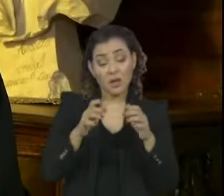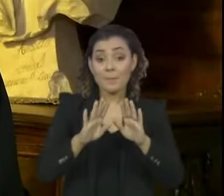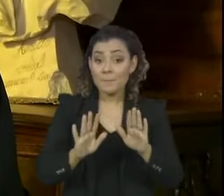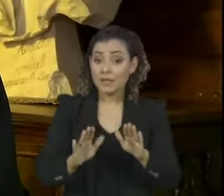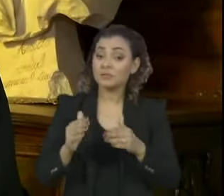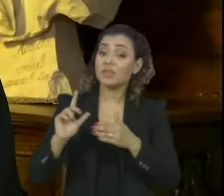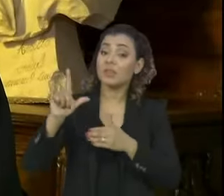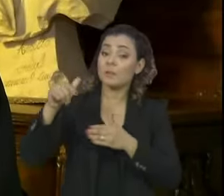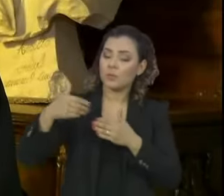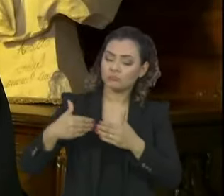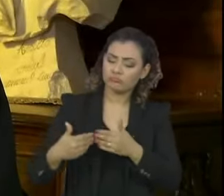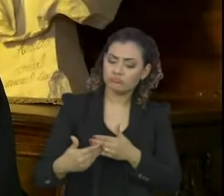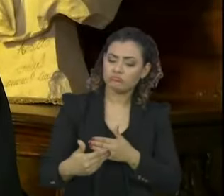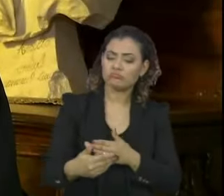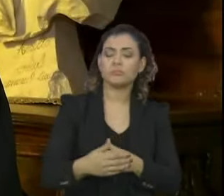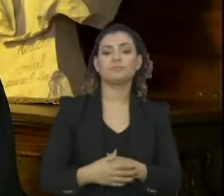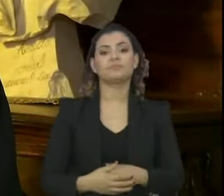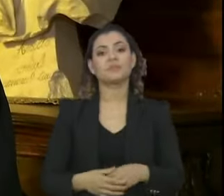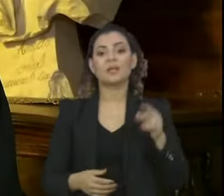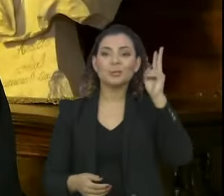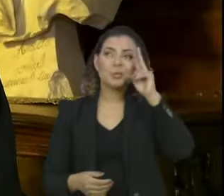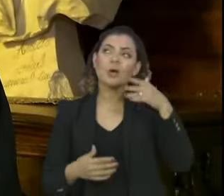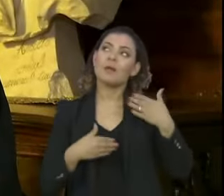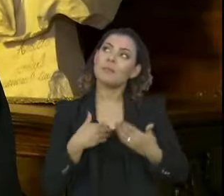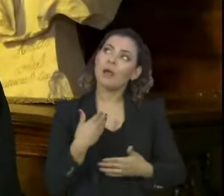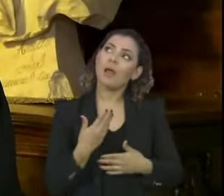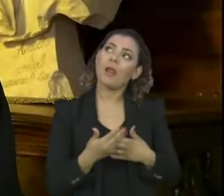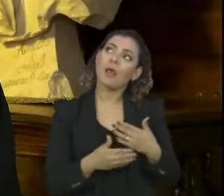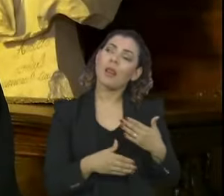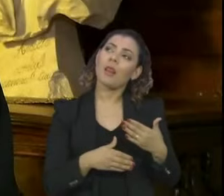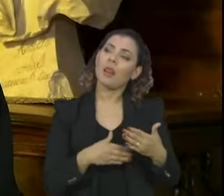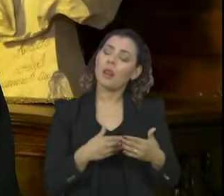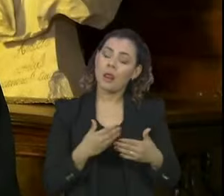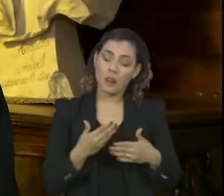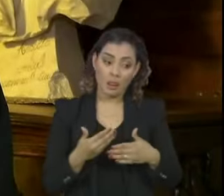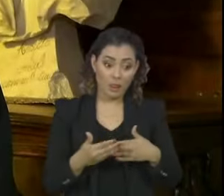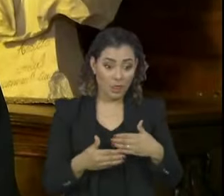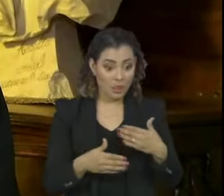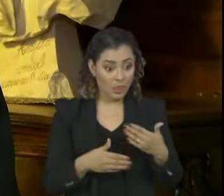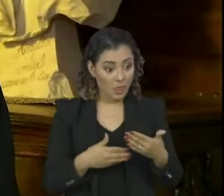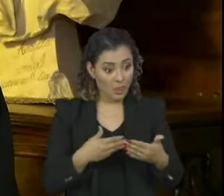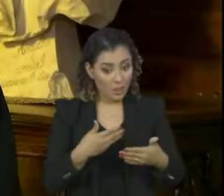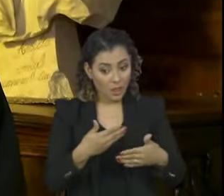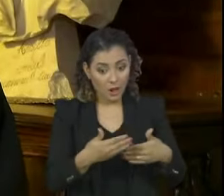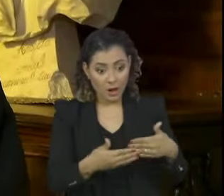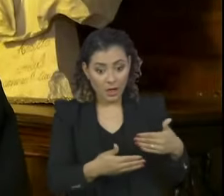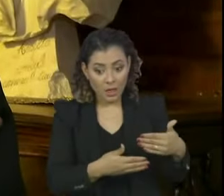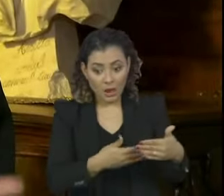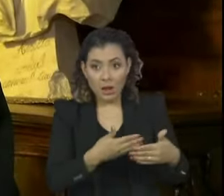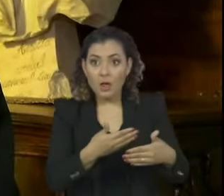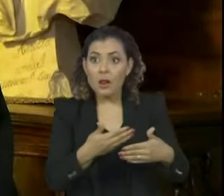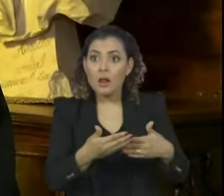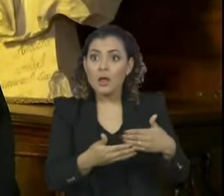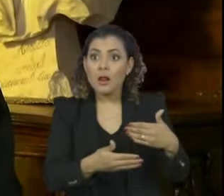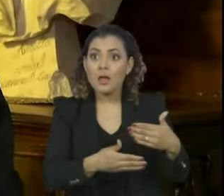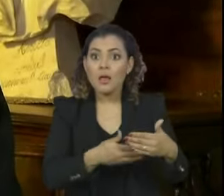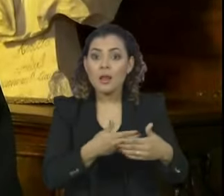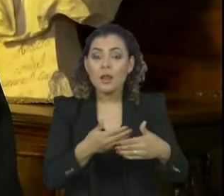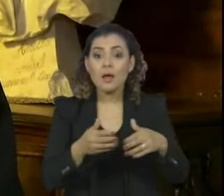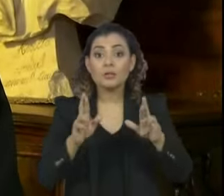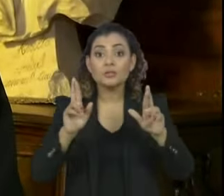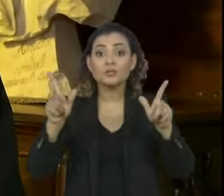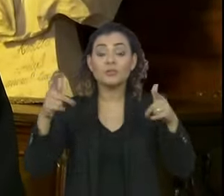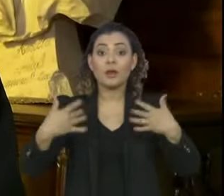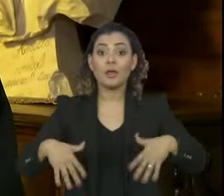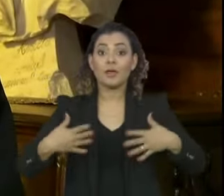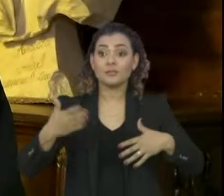depois é claro for a história vai caminhando as coisas vão tomando um rumo diferente do que é eram no seu